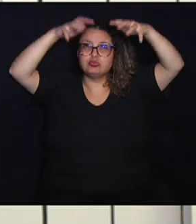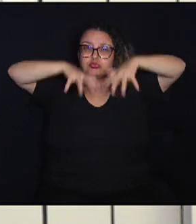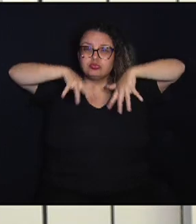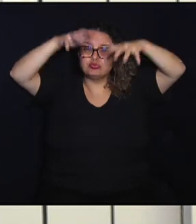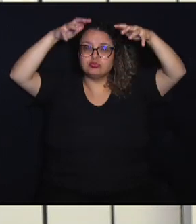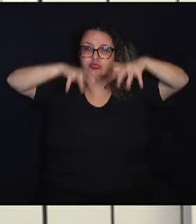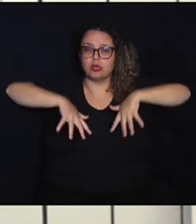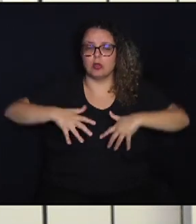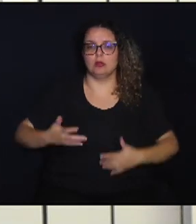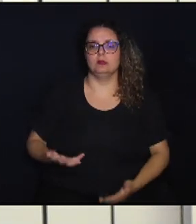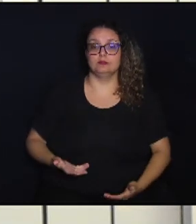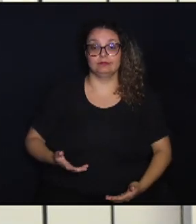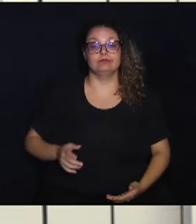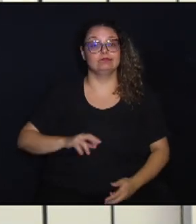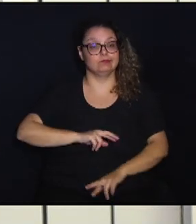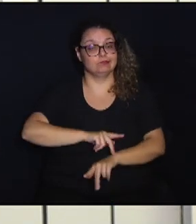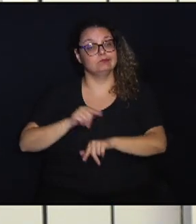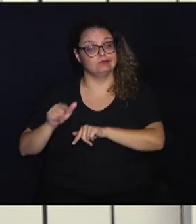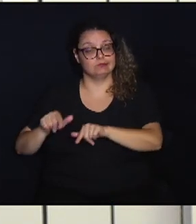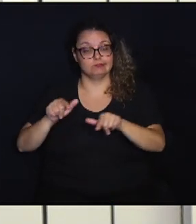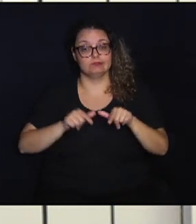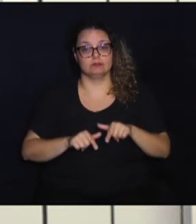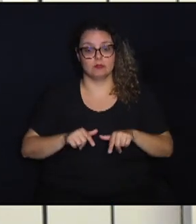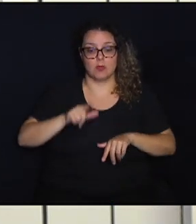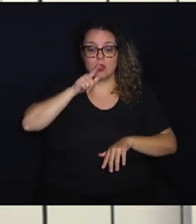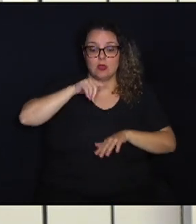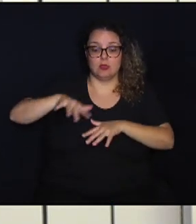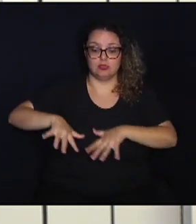áreas aqui da nossa cidade que alagam, então é